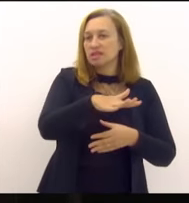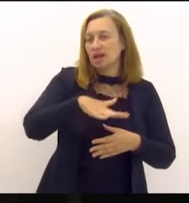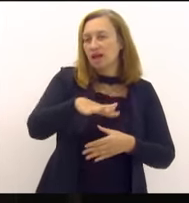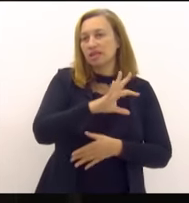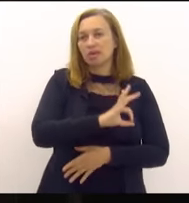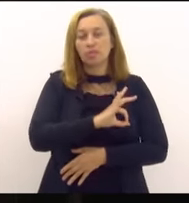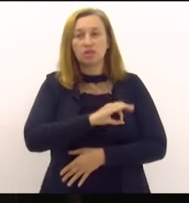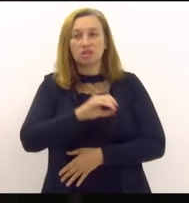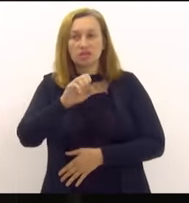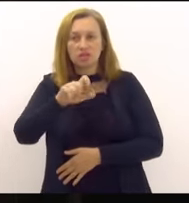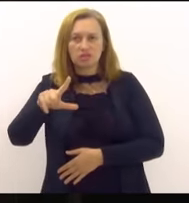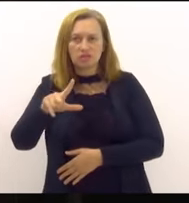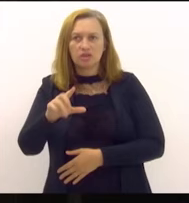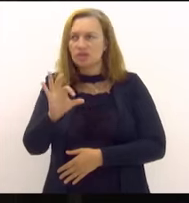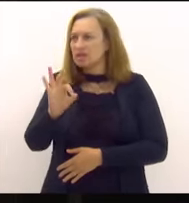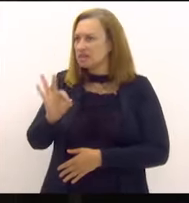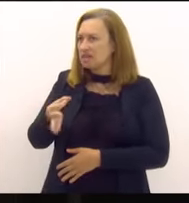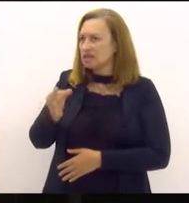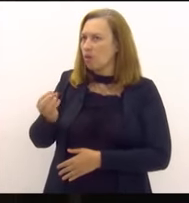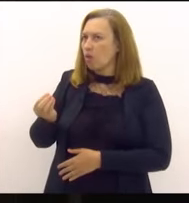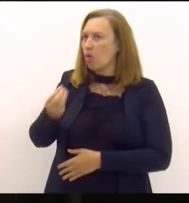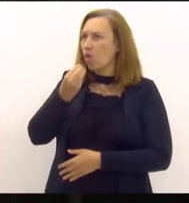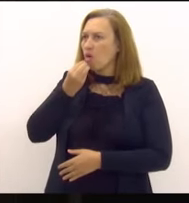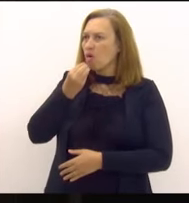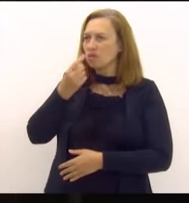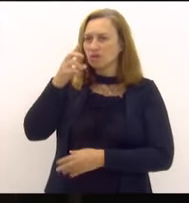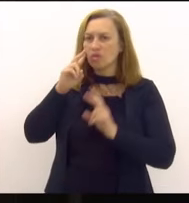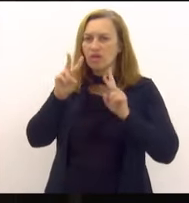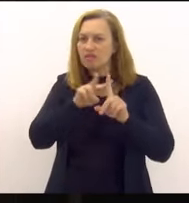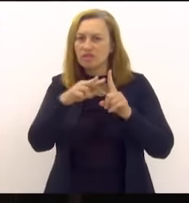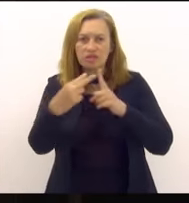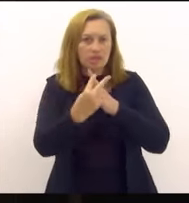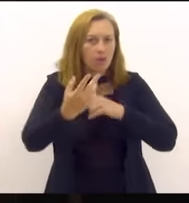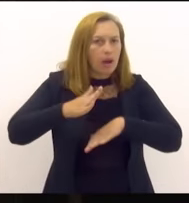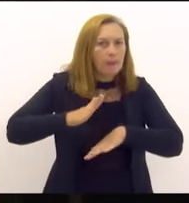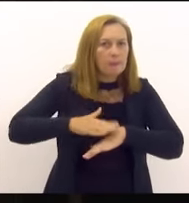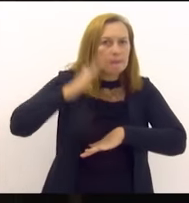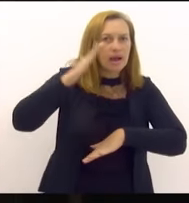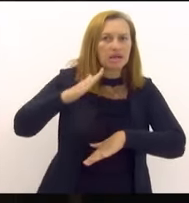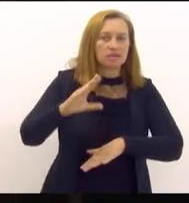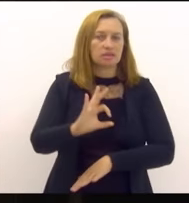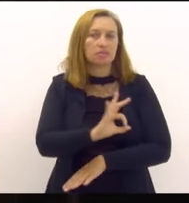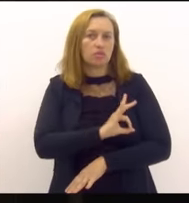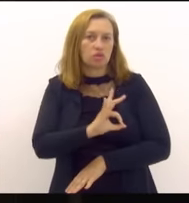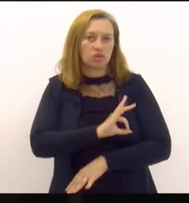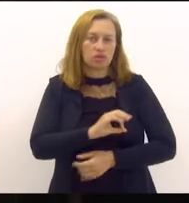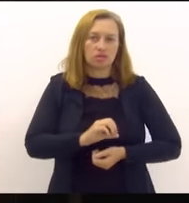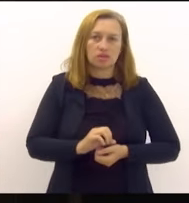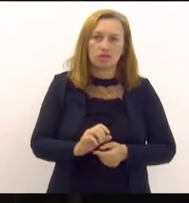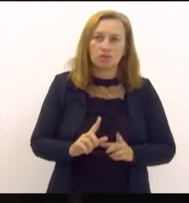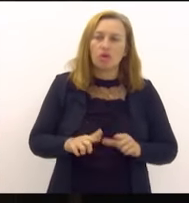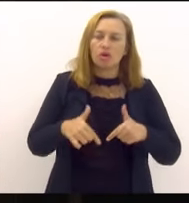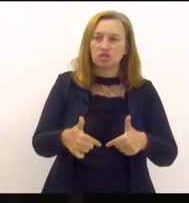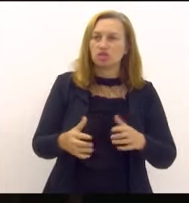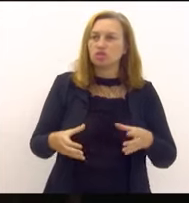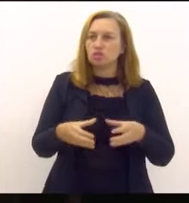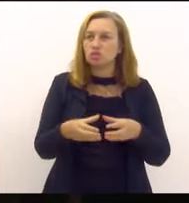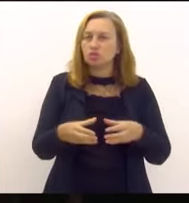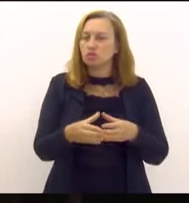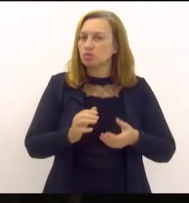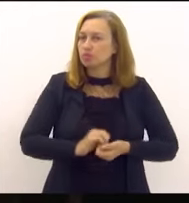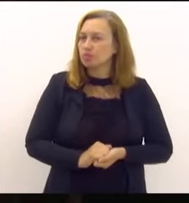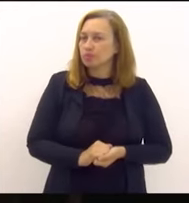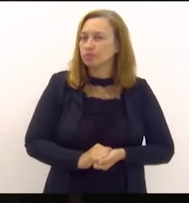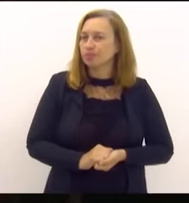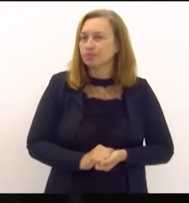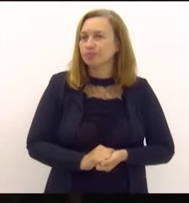ele tem critérios muito melhores de enxergar o funcionamento da polícia. Manteve-se ISDA